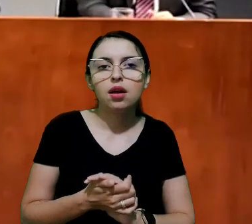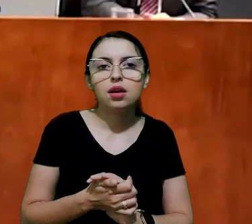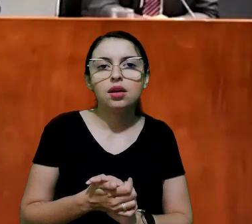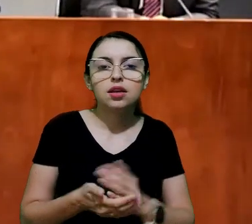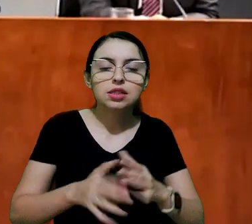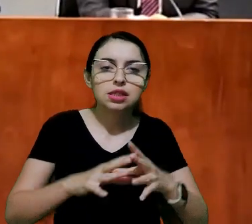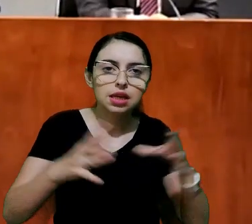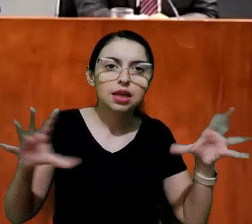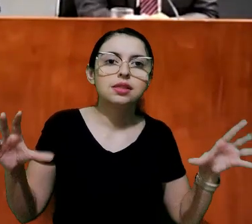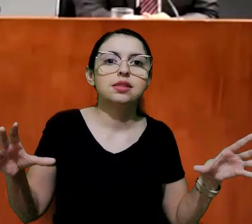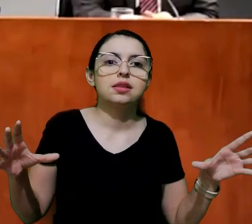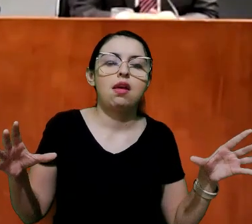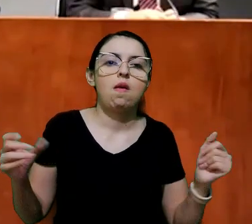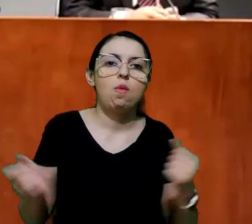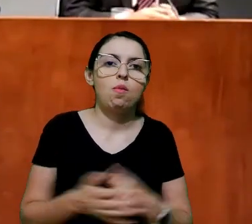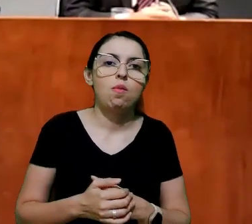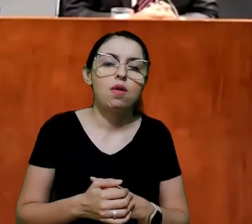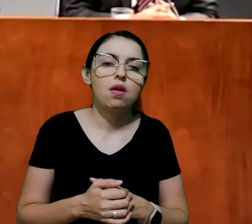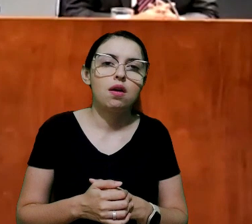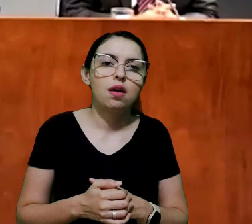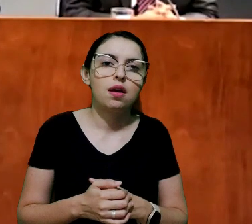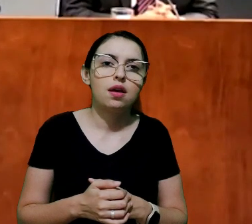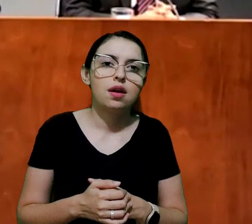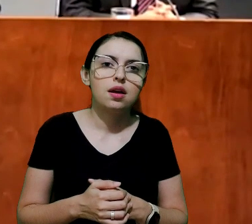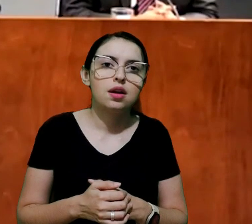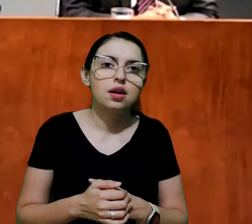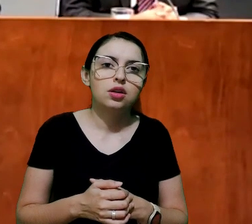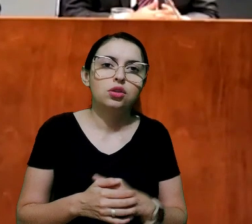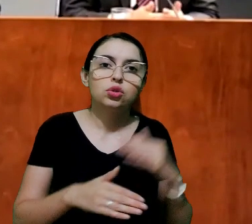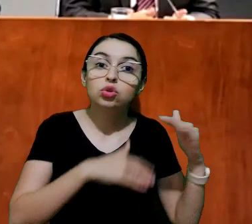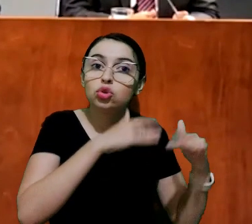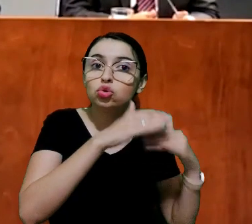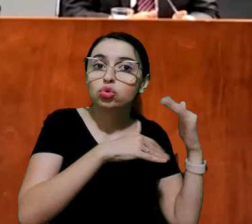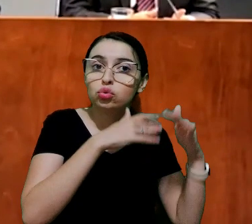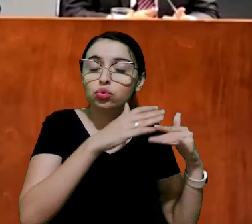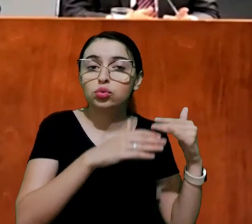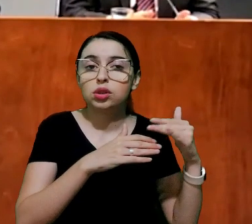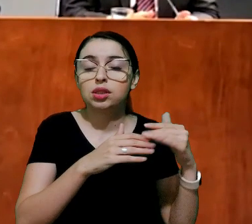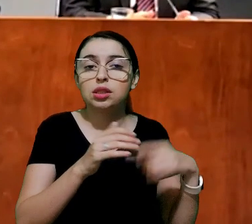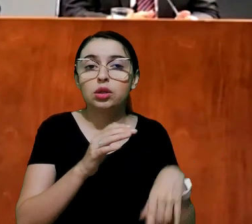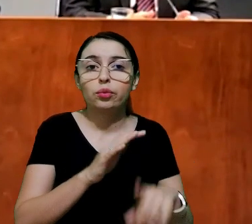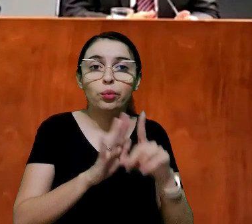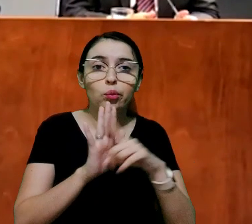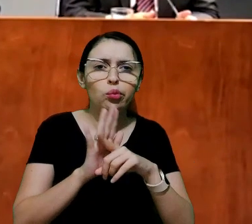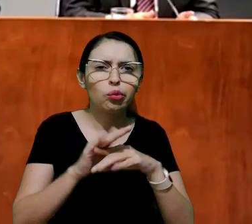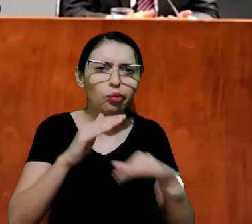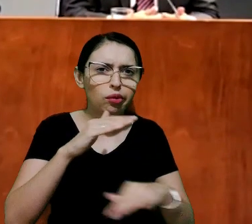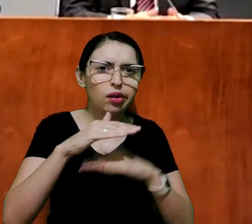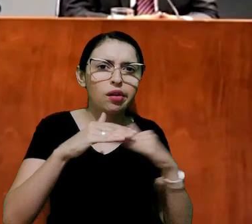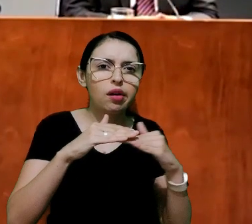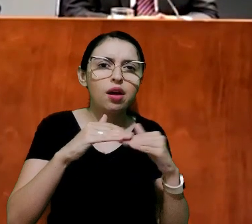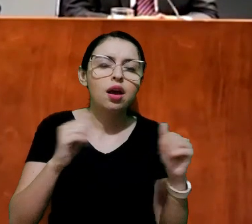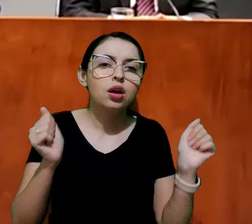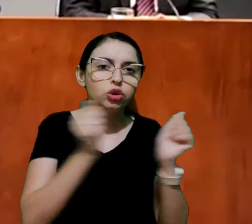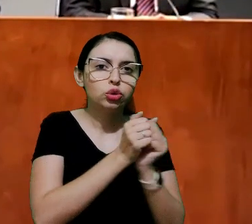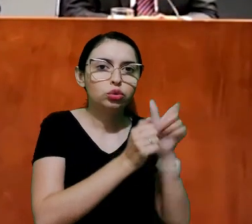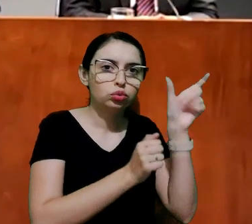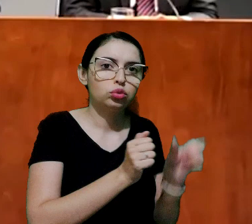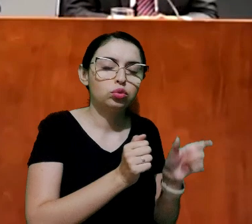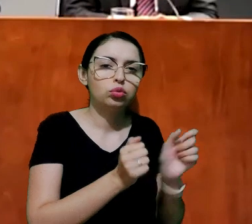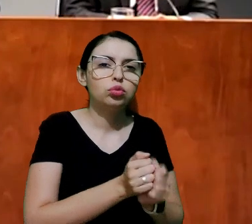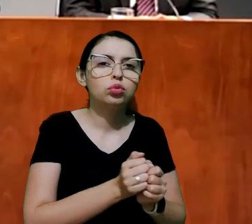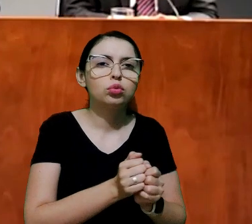permite só complementar, é que foi estendido ainda essa restrição ao aspecto sucessório,